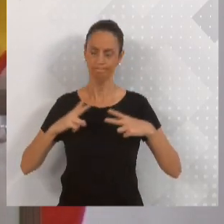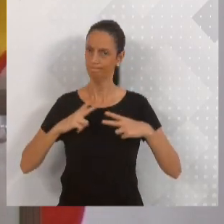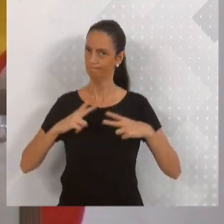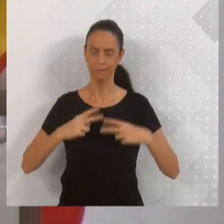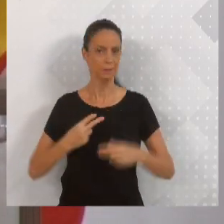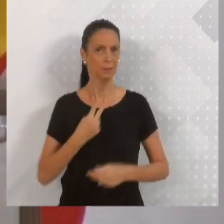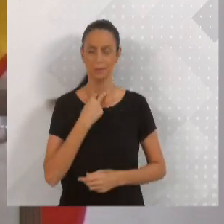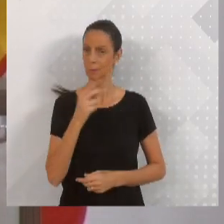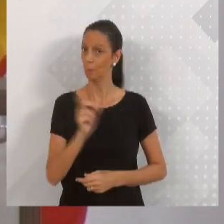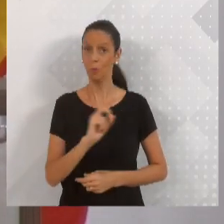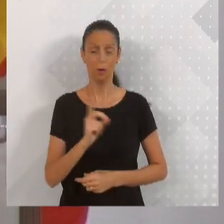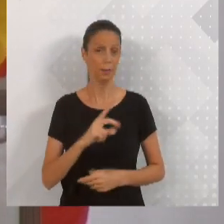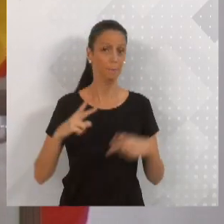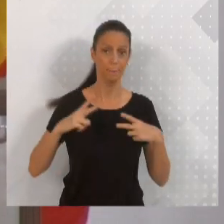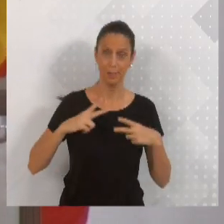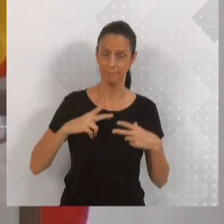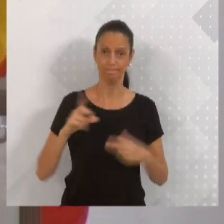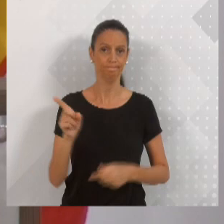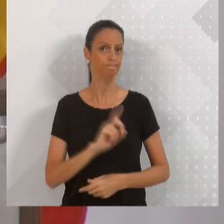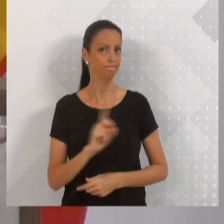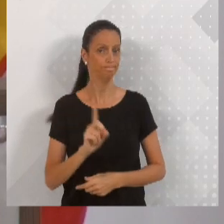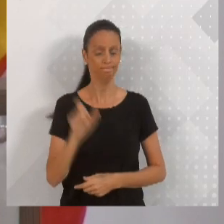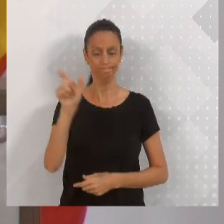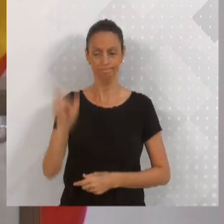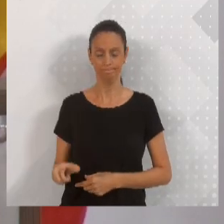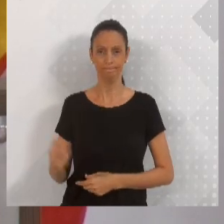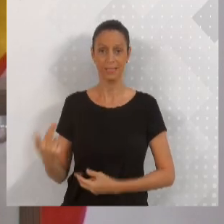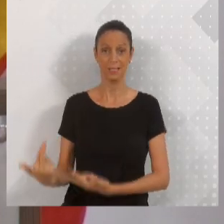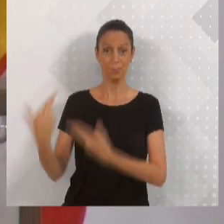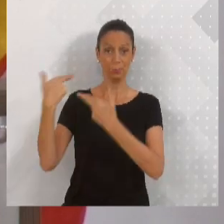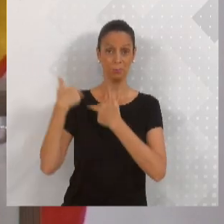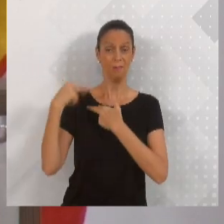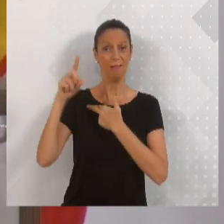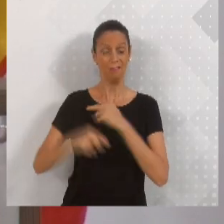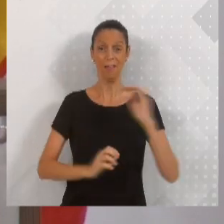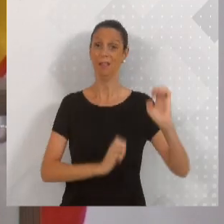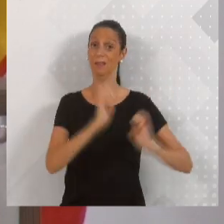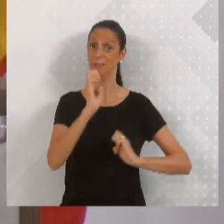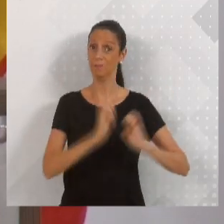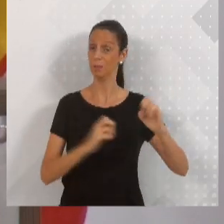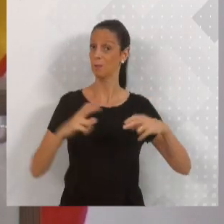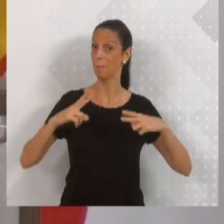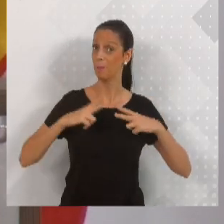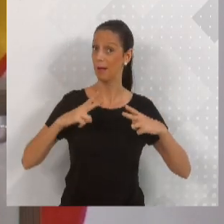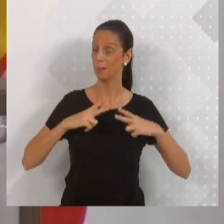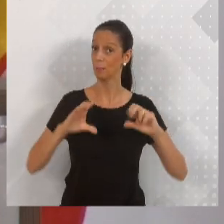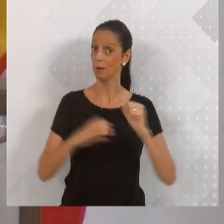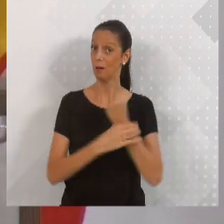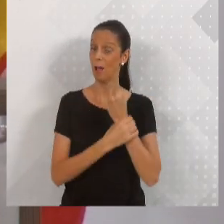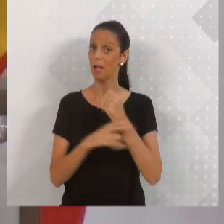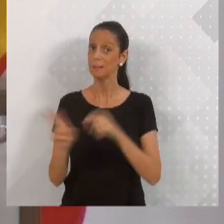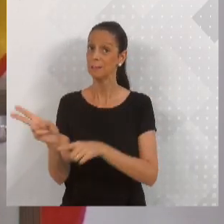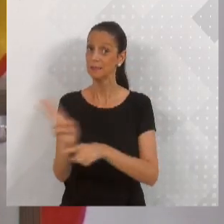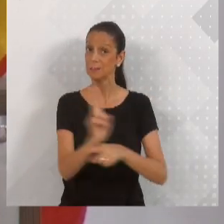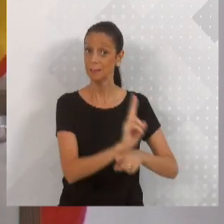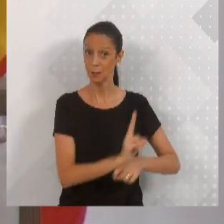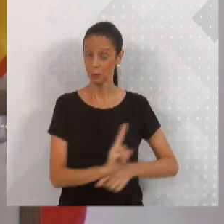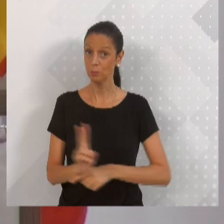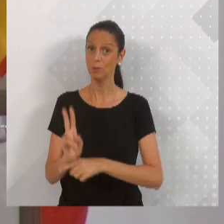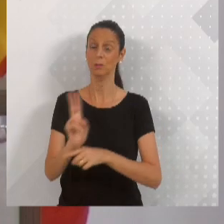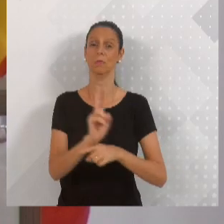né isso aí eh os responsáveis por isso são as empresas privadas eh de seguranças empresas privadas de